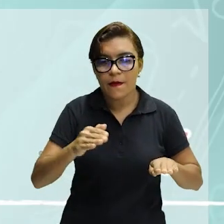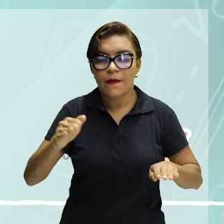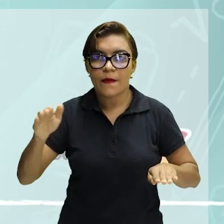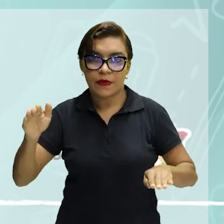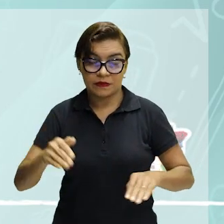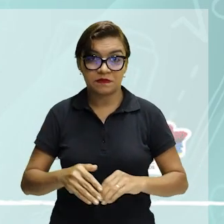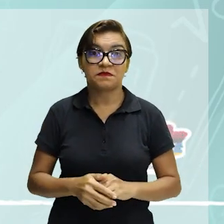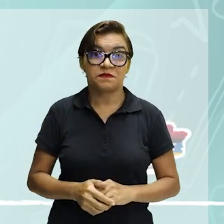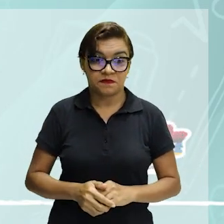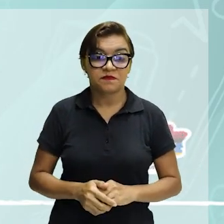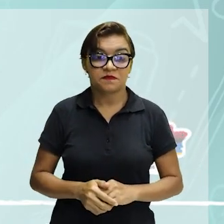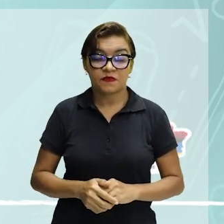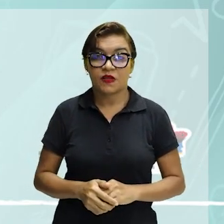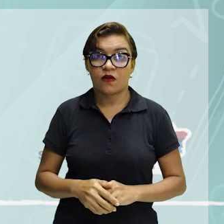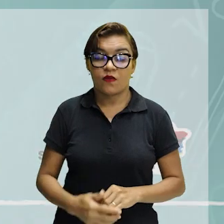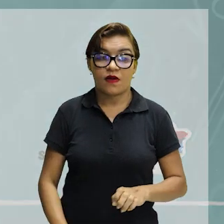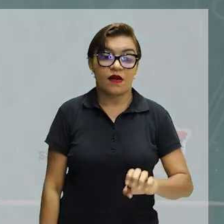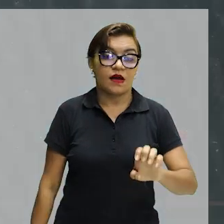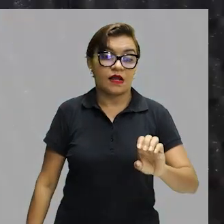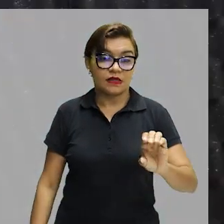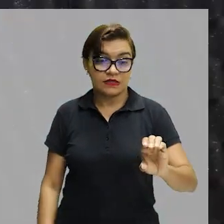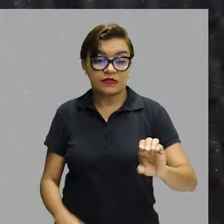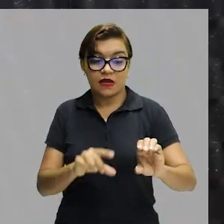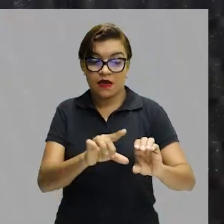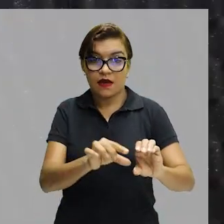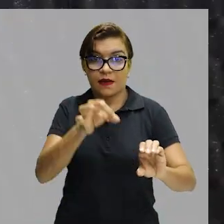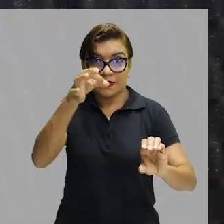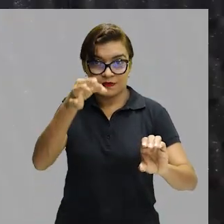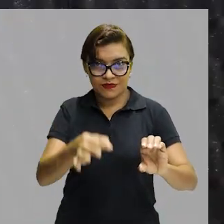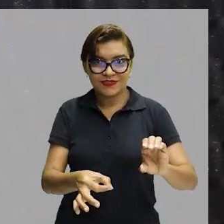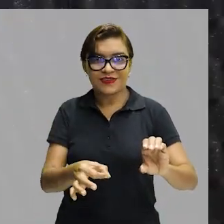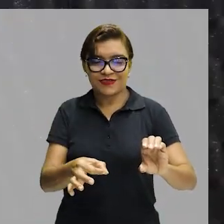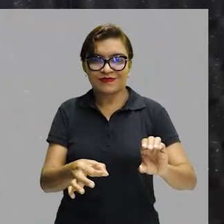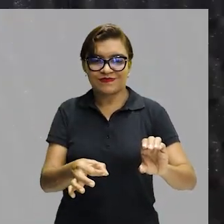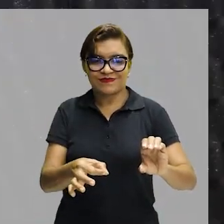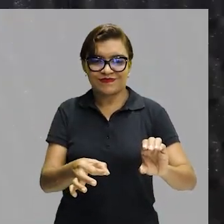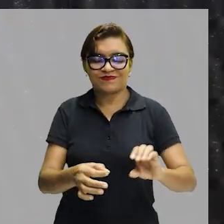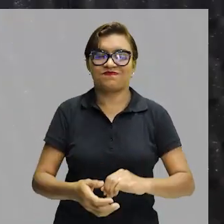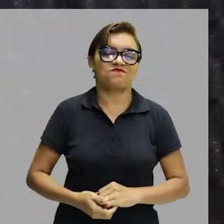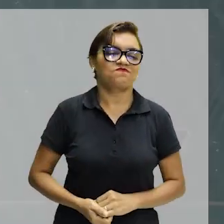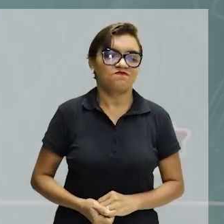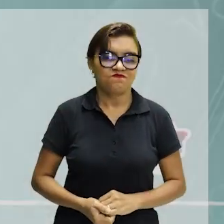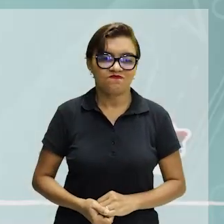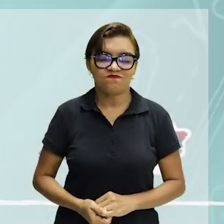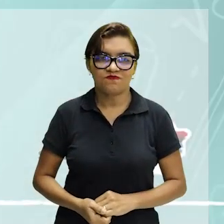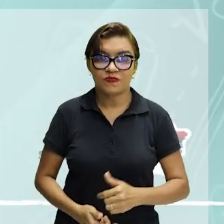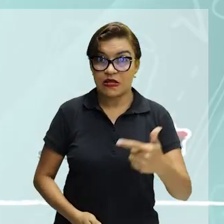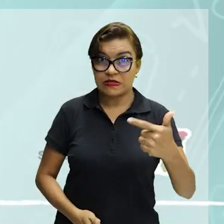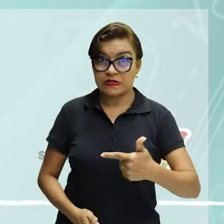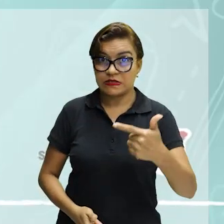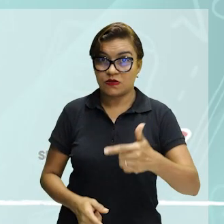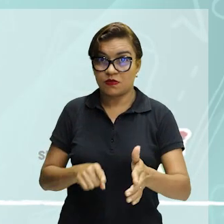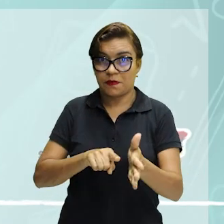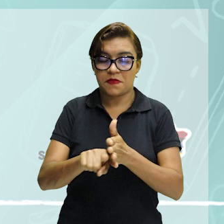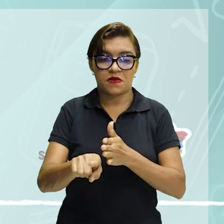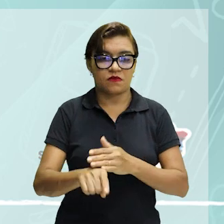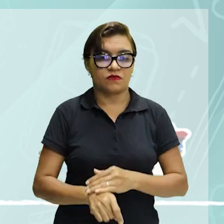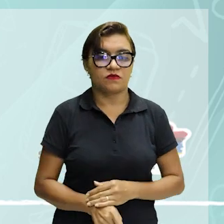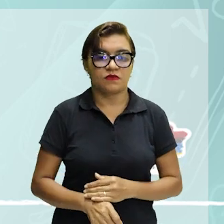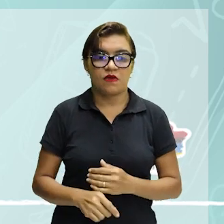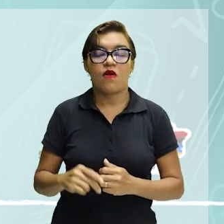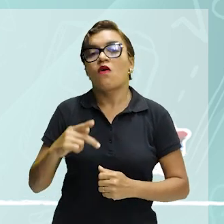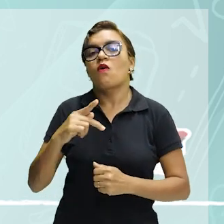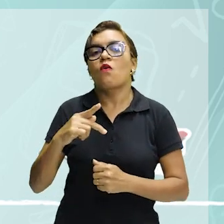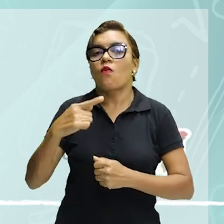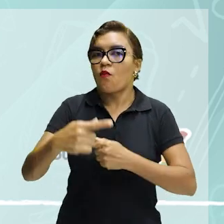C. Então, essa questão aqui é a letra C. Show, né? Vamos lá, mais uma. Um átomo X